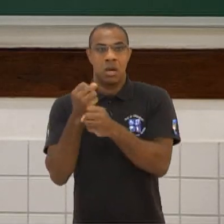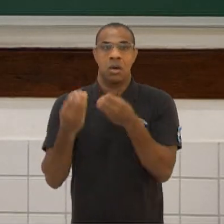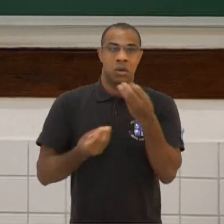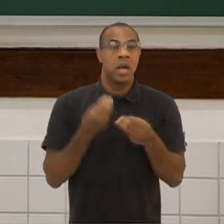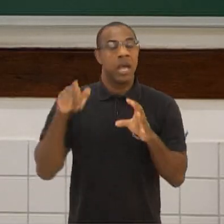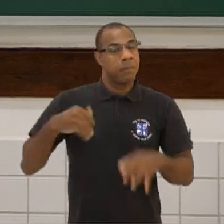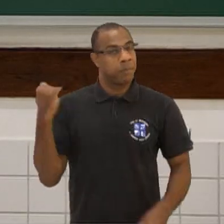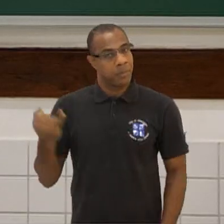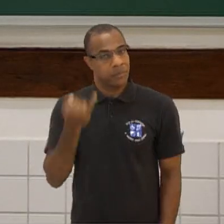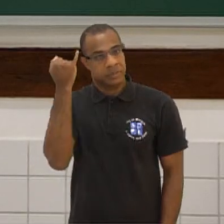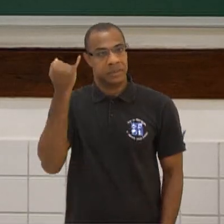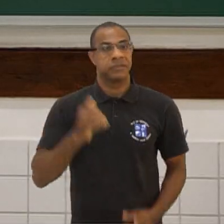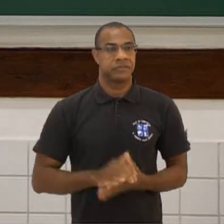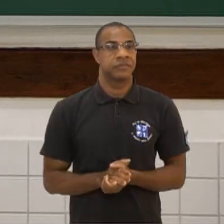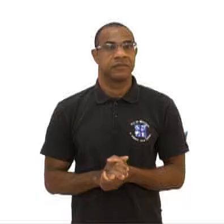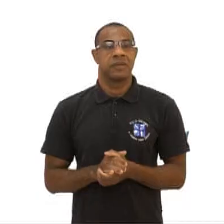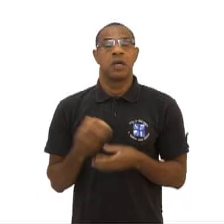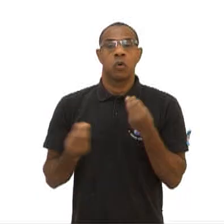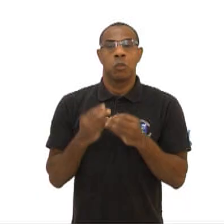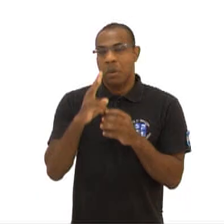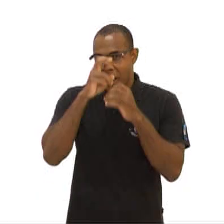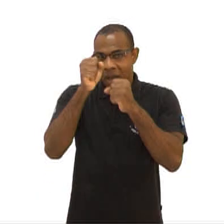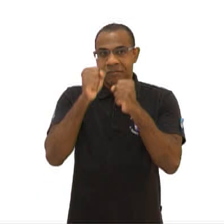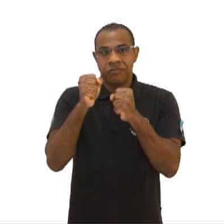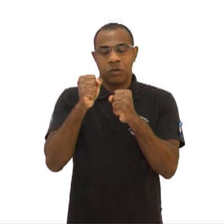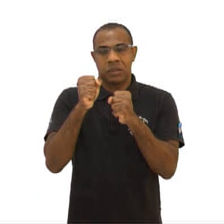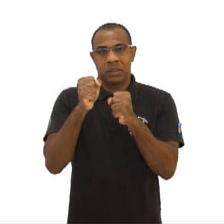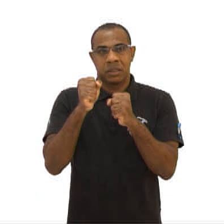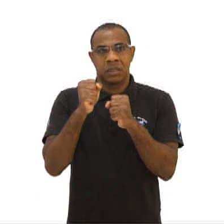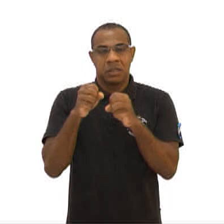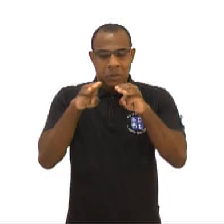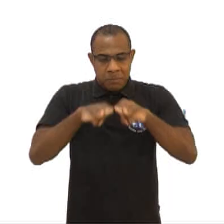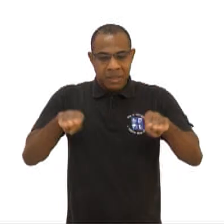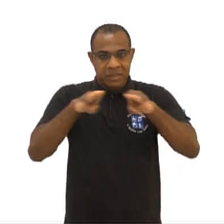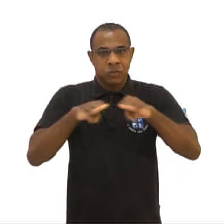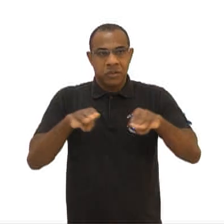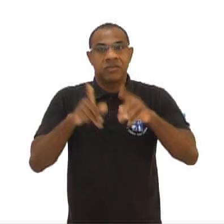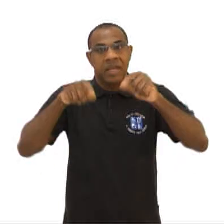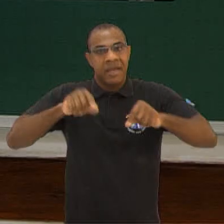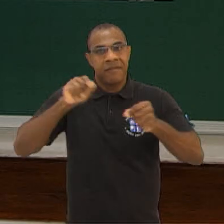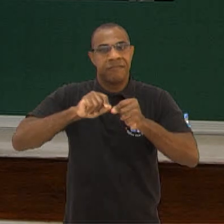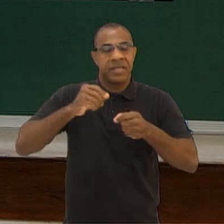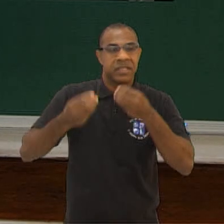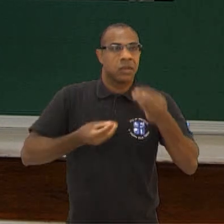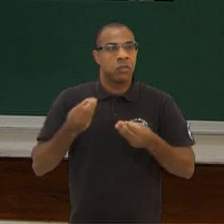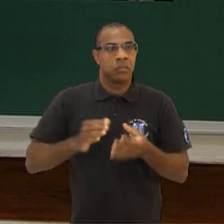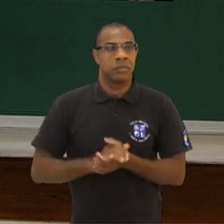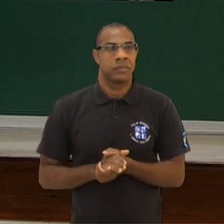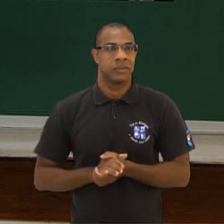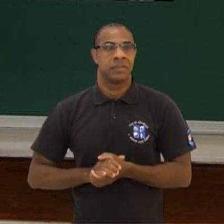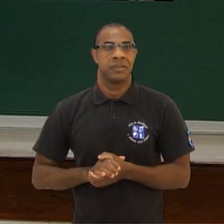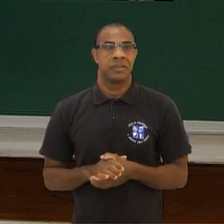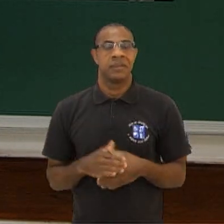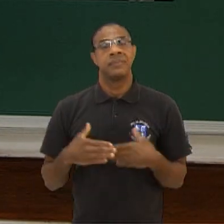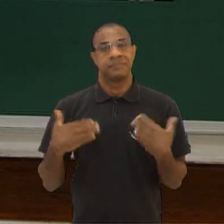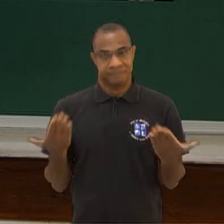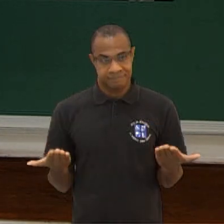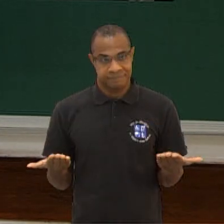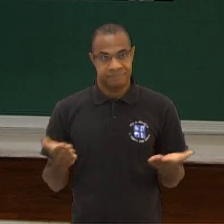gente saber como que a força magnética é dimensionada, né? Imagine um engenheiro que não sabe dimensionar a